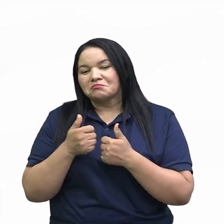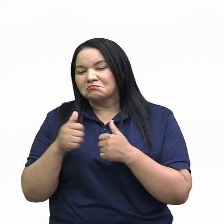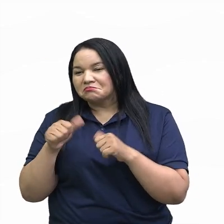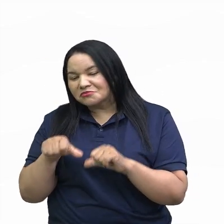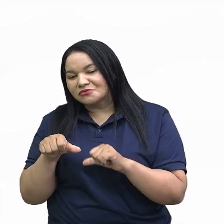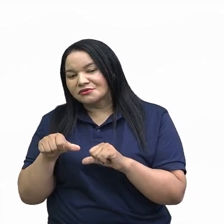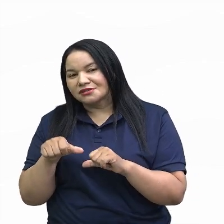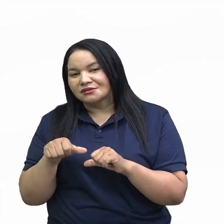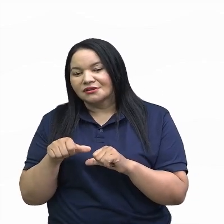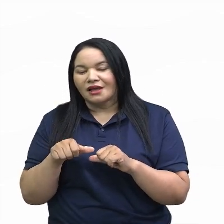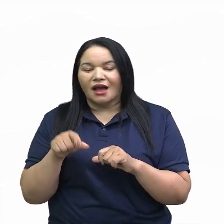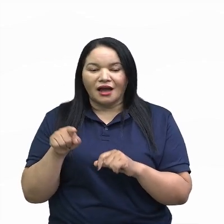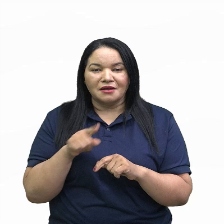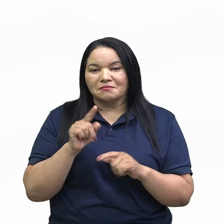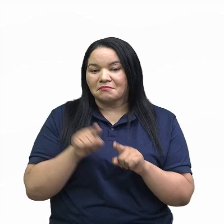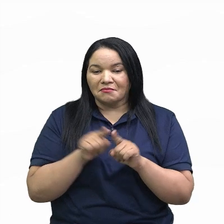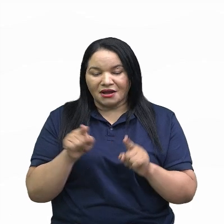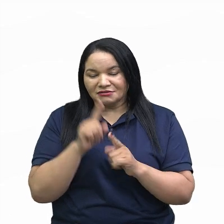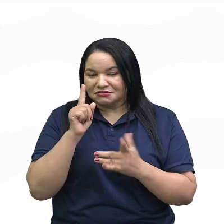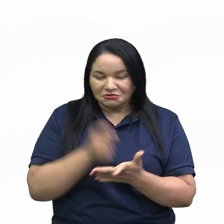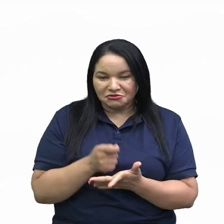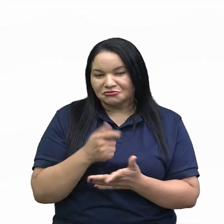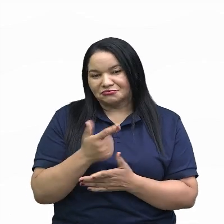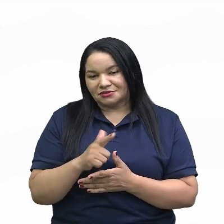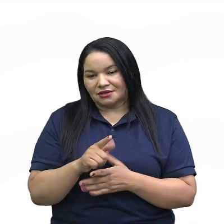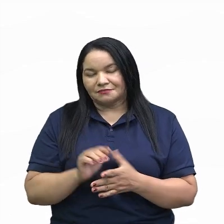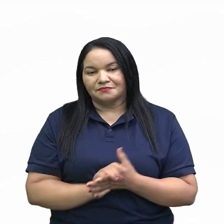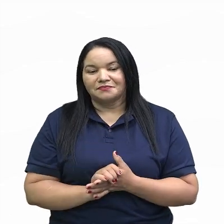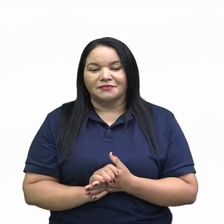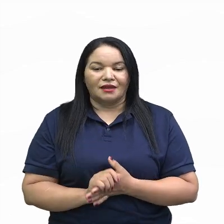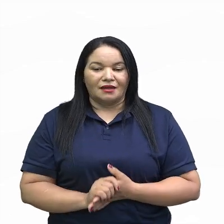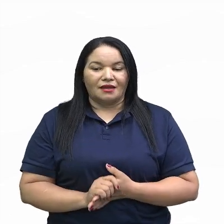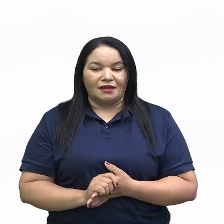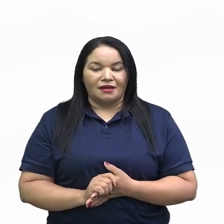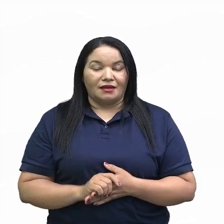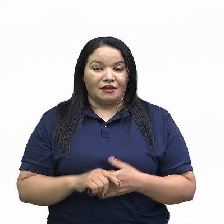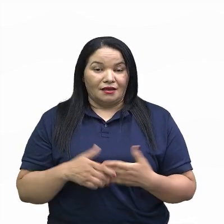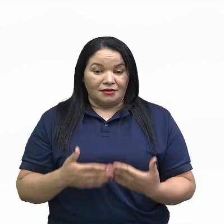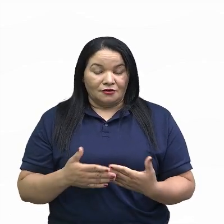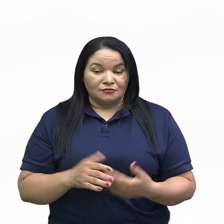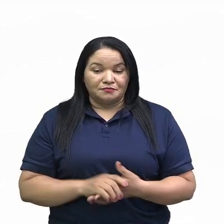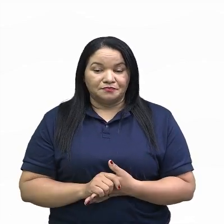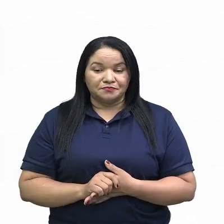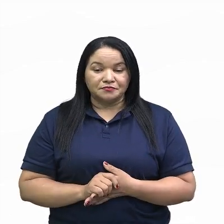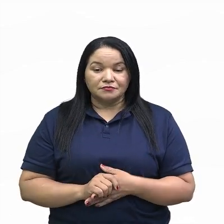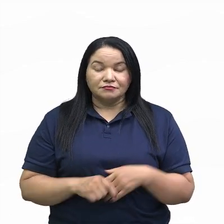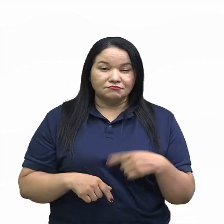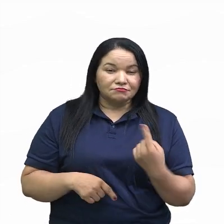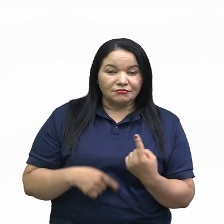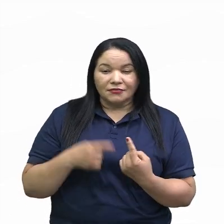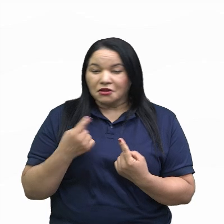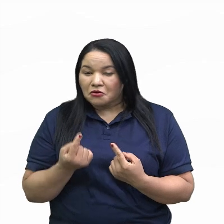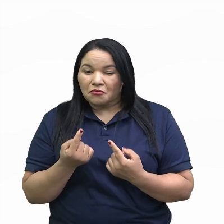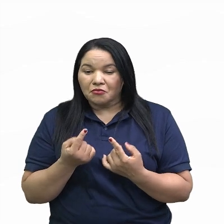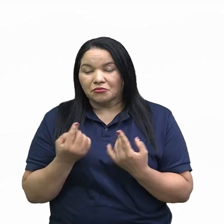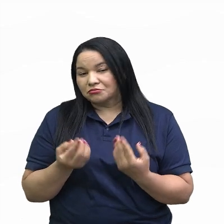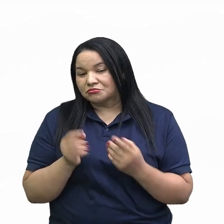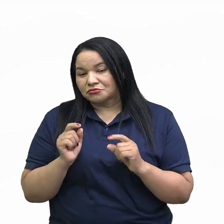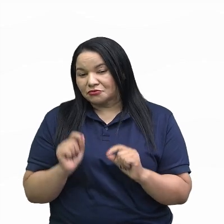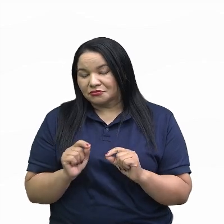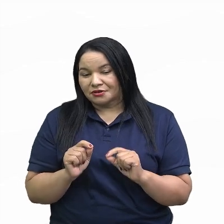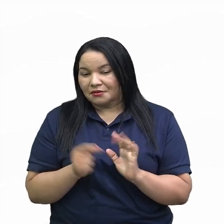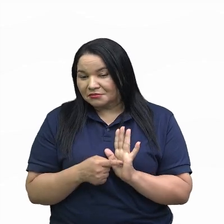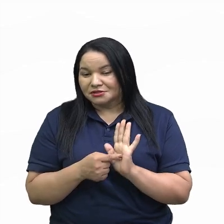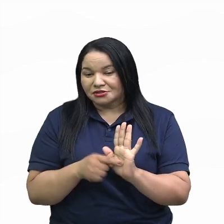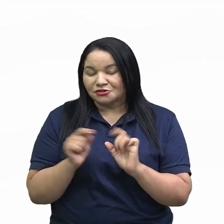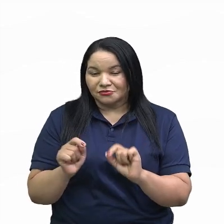não se posiciona de certa forma. Então, esse movimento aí de negociação, esse movimento argumentativo, apresenta-se